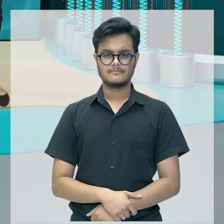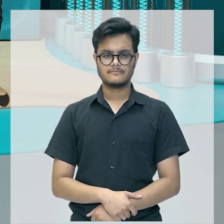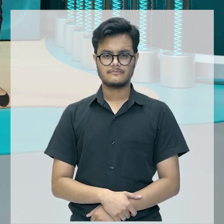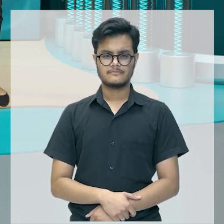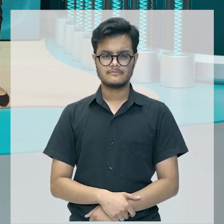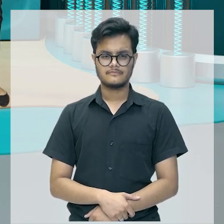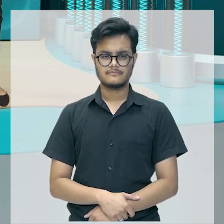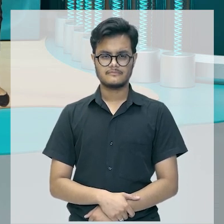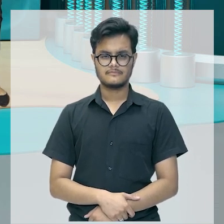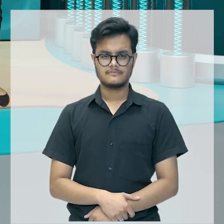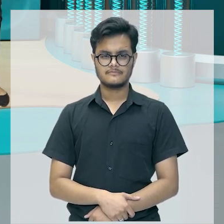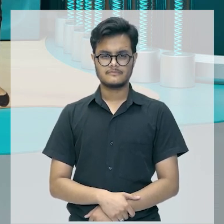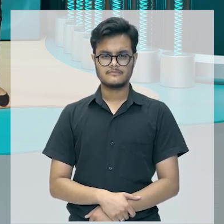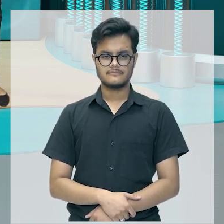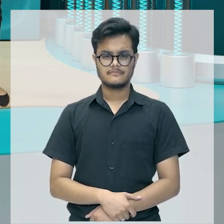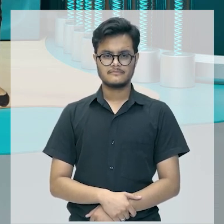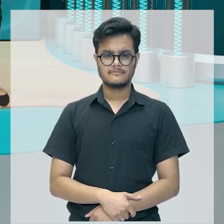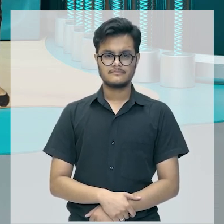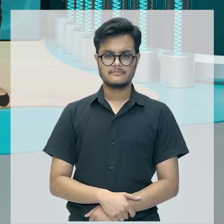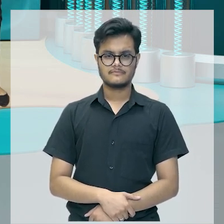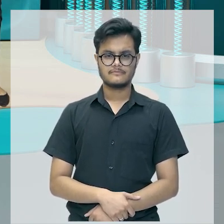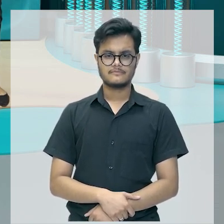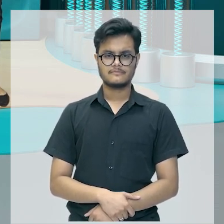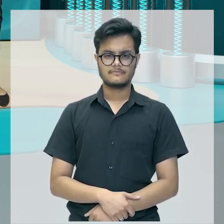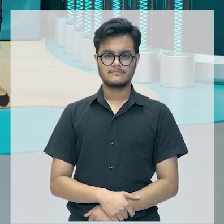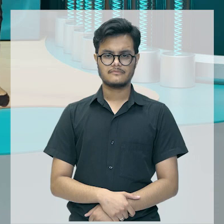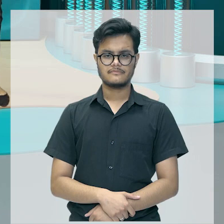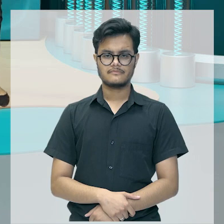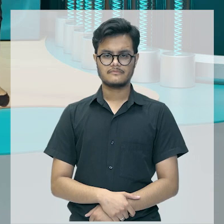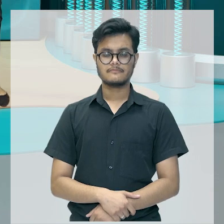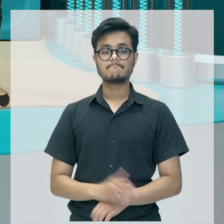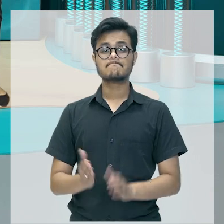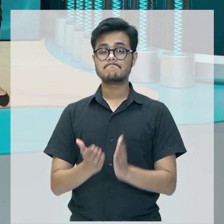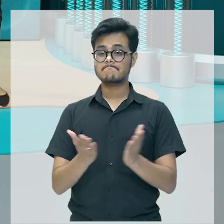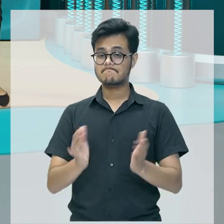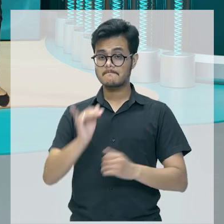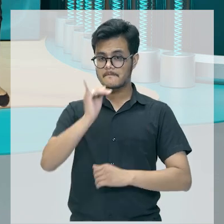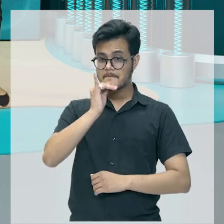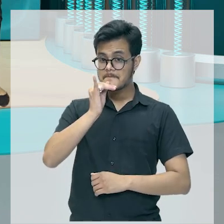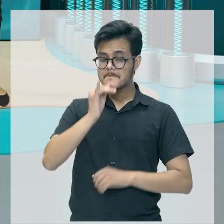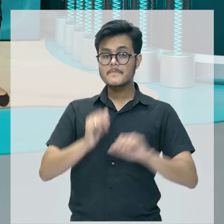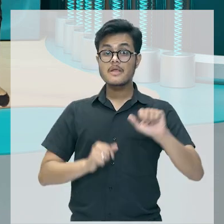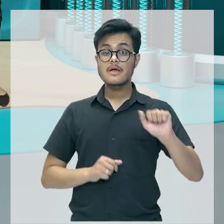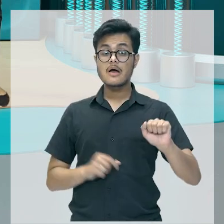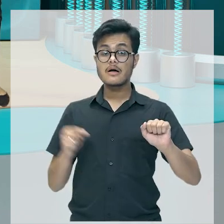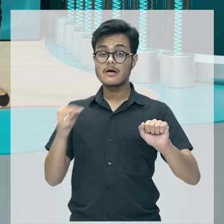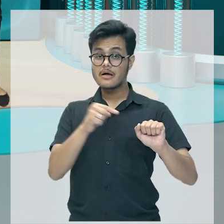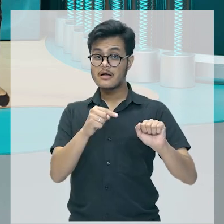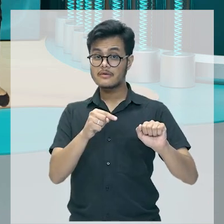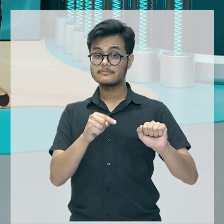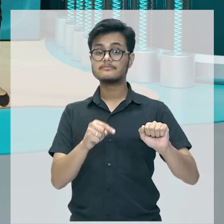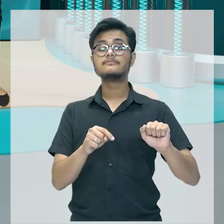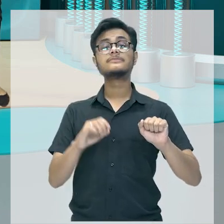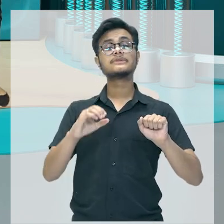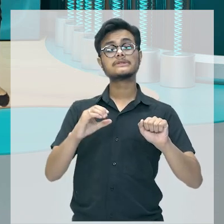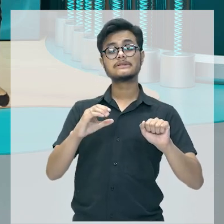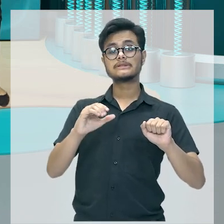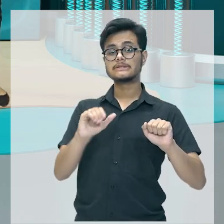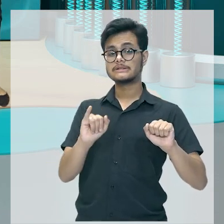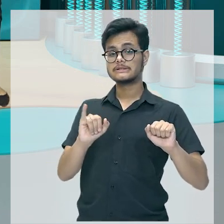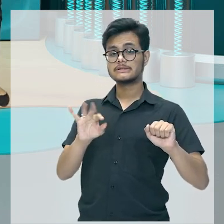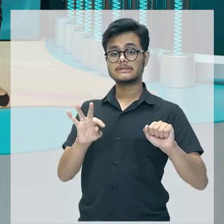Uma cidade, ok? Uma cidade. Observem que o A, ele está ali na frente daquela